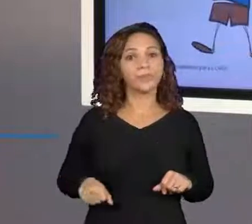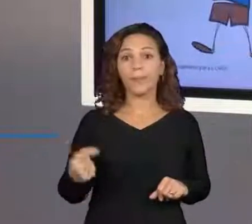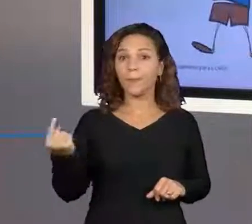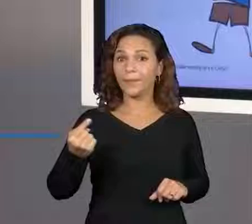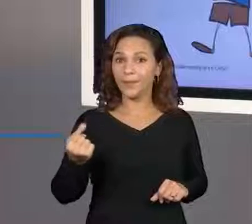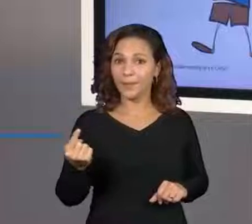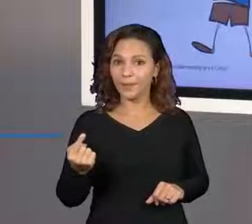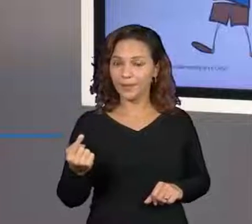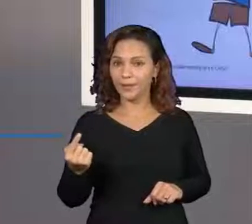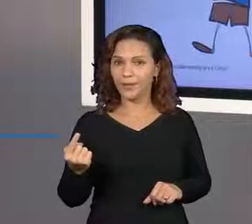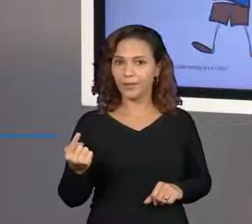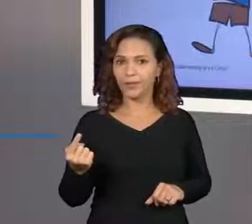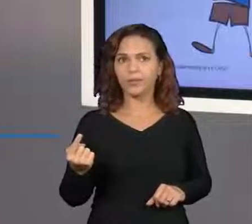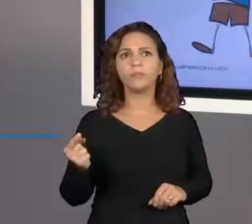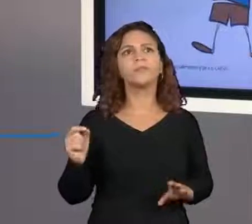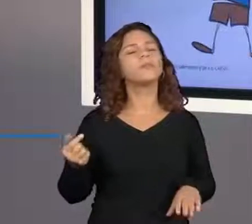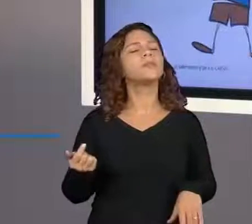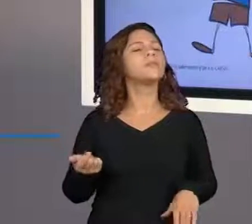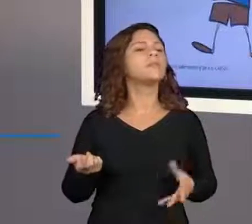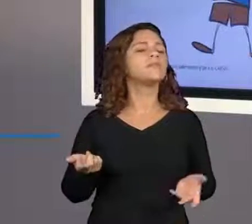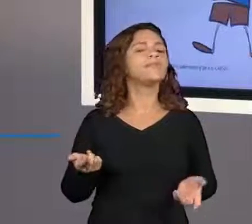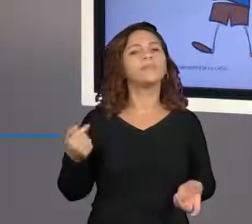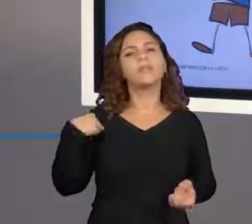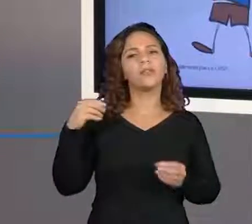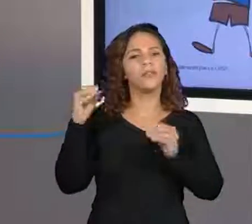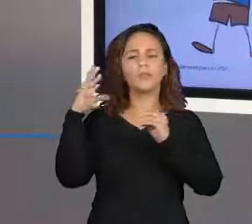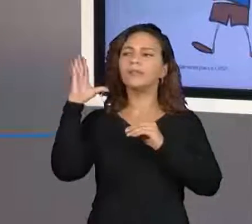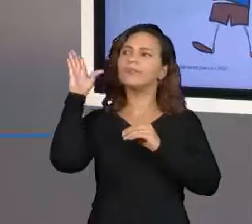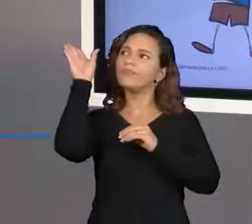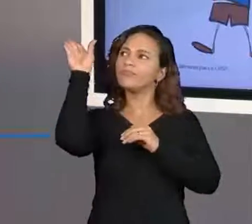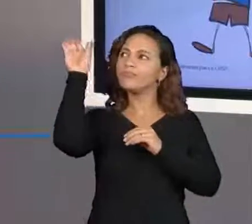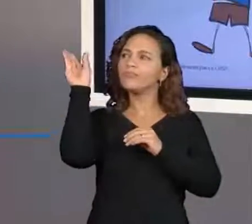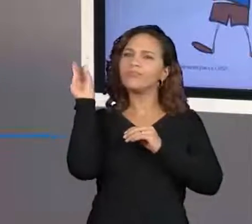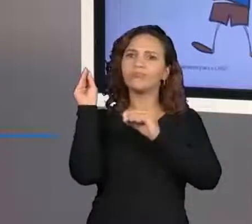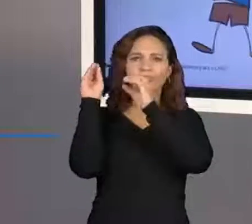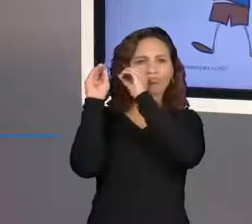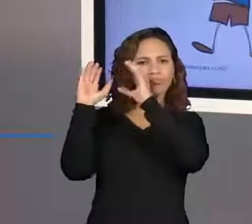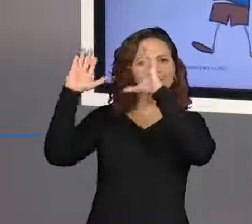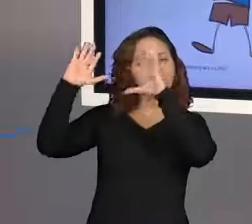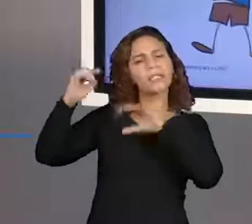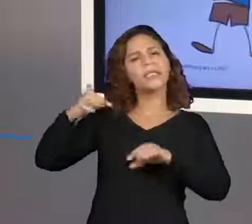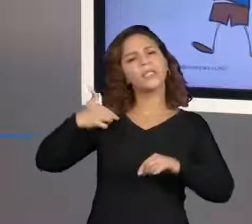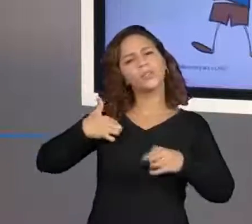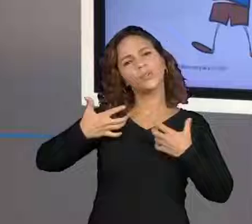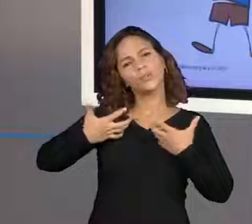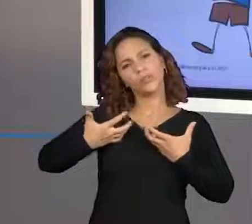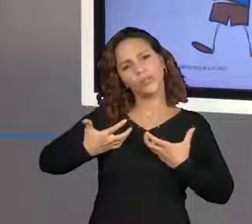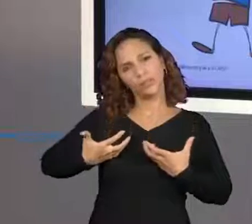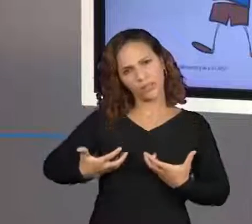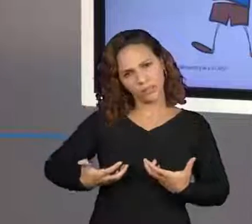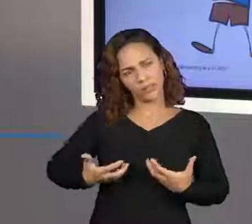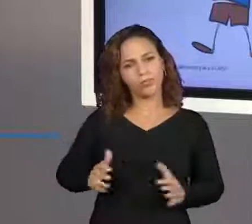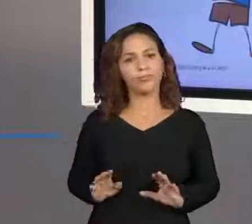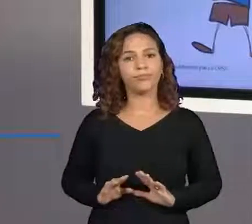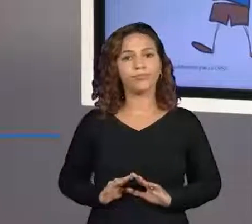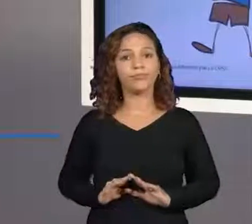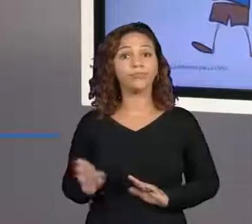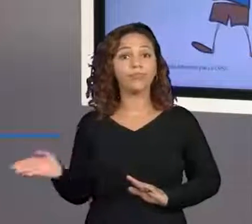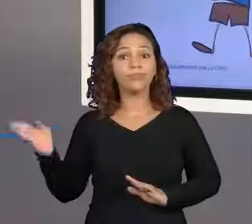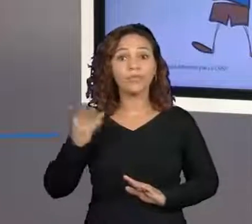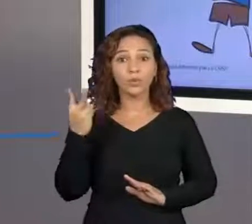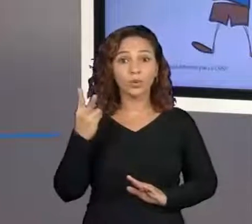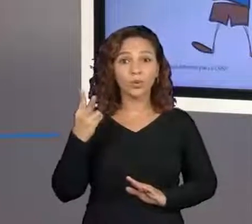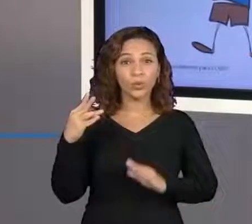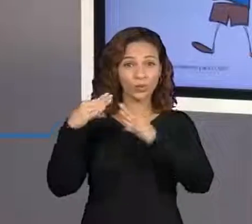colocar, eu estou cansado. Ok, com balão de fala, eu estou tendo uma fala. Agora, se eu